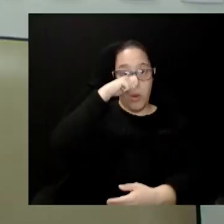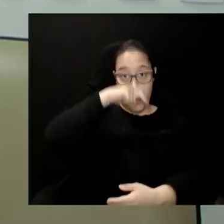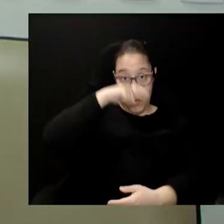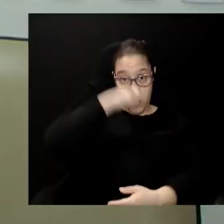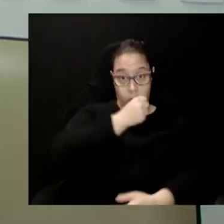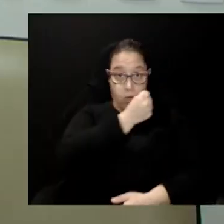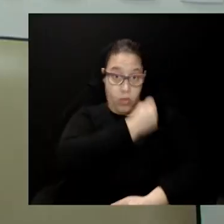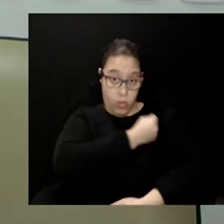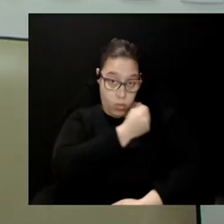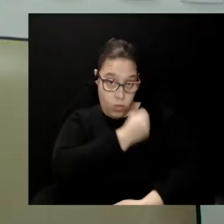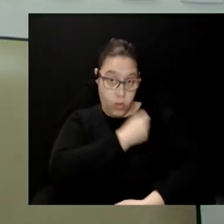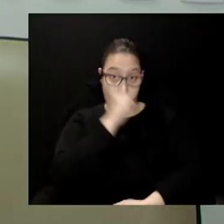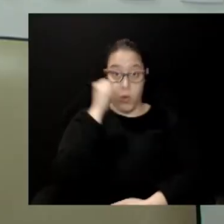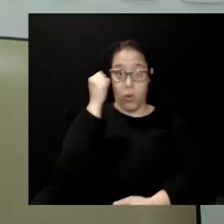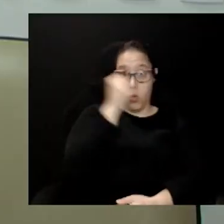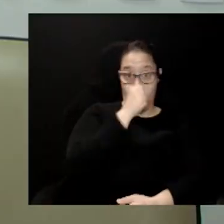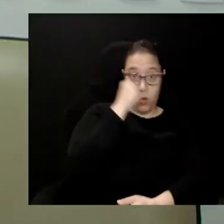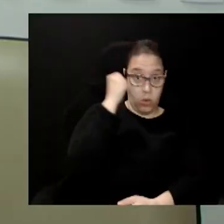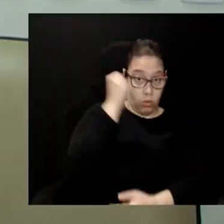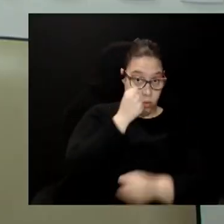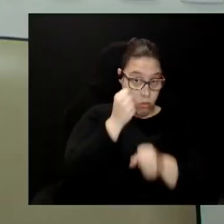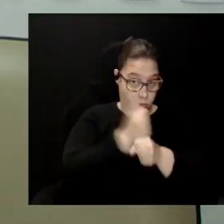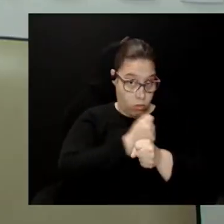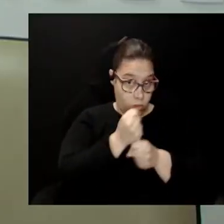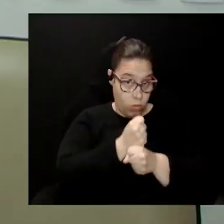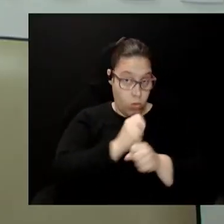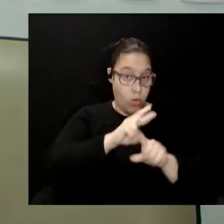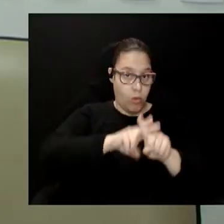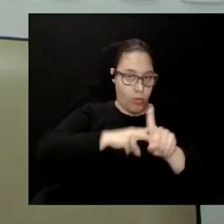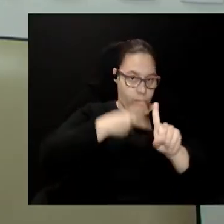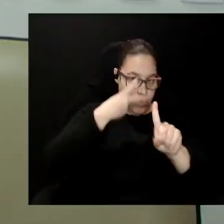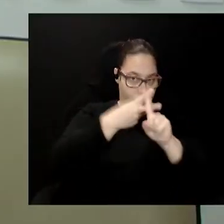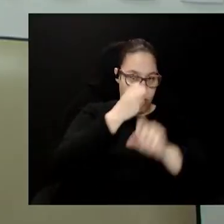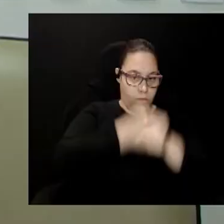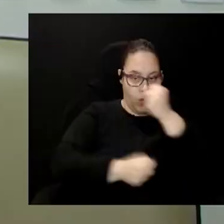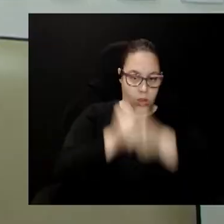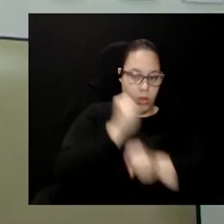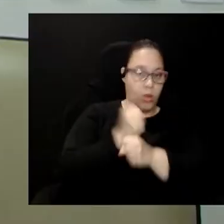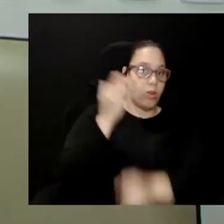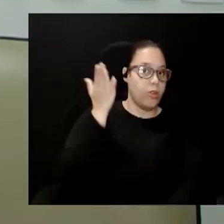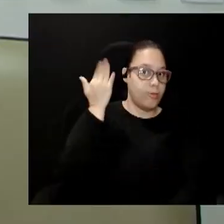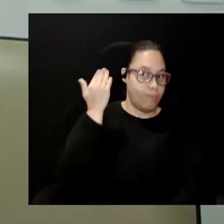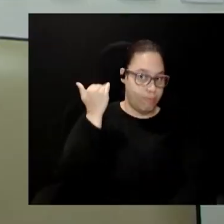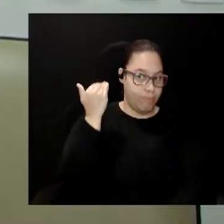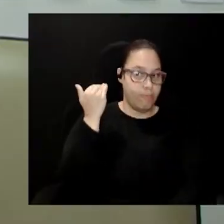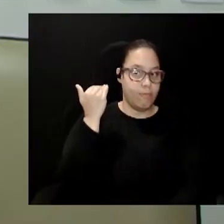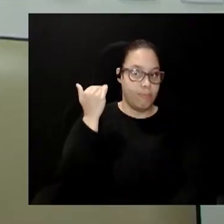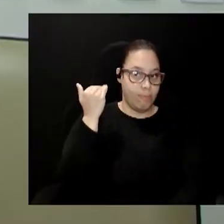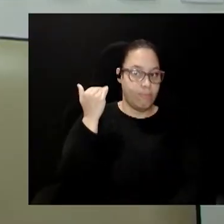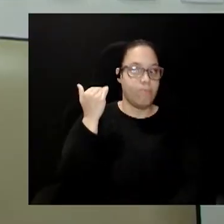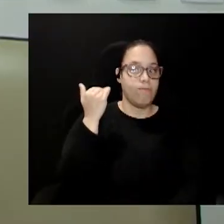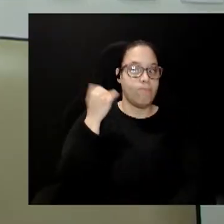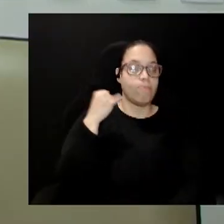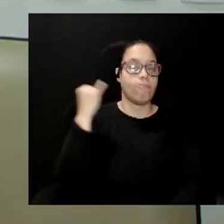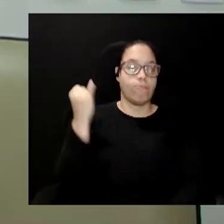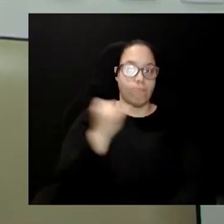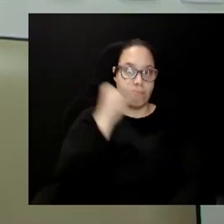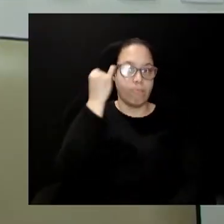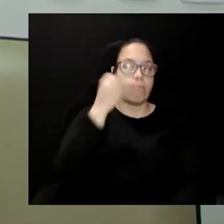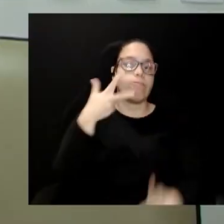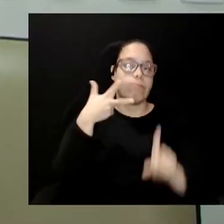graves desse ano, ele foi o dobro do ano passado. Então, é muito importante se vacinar e se